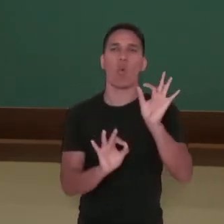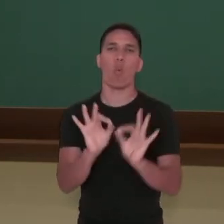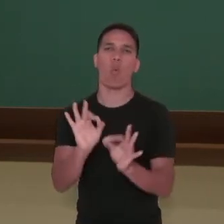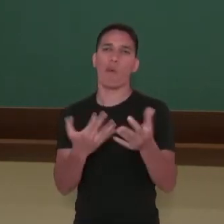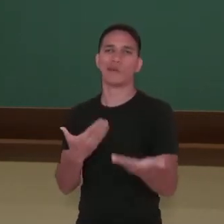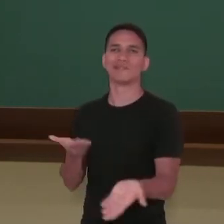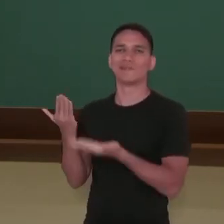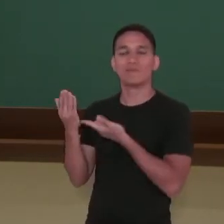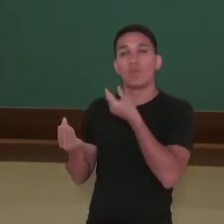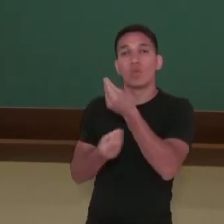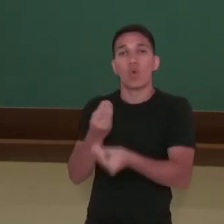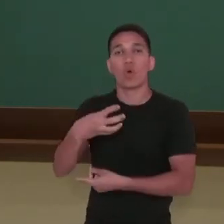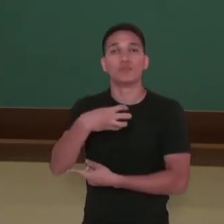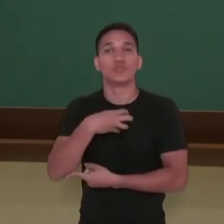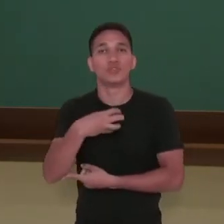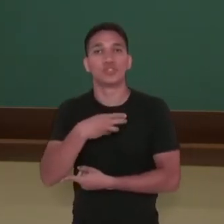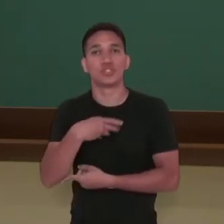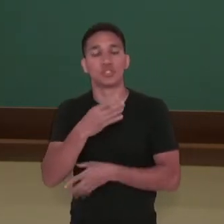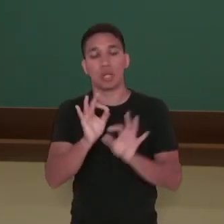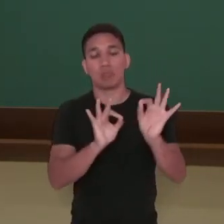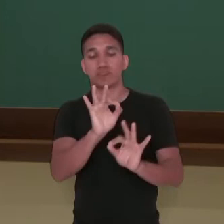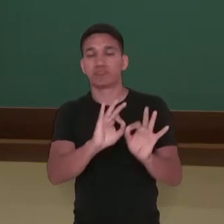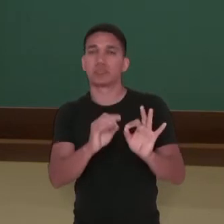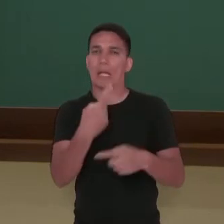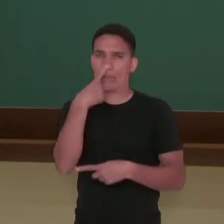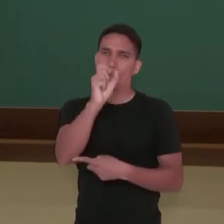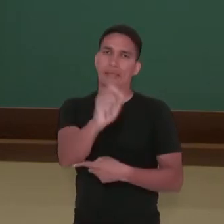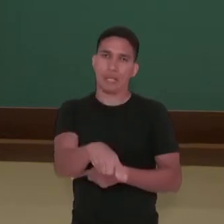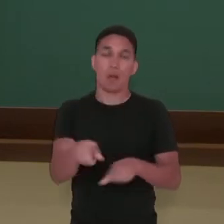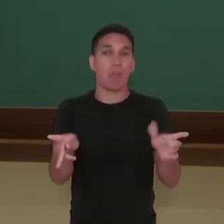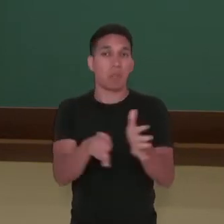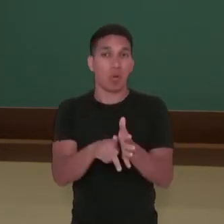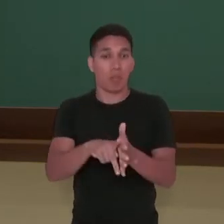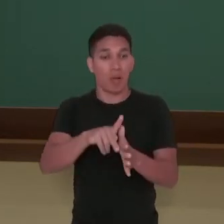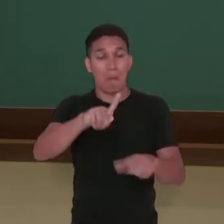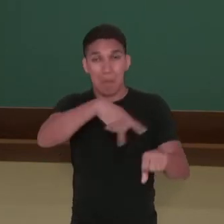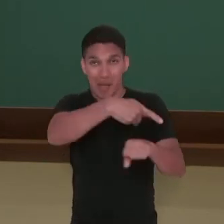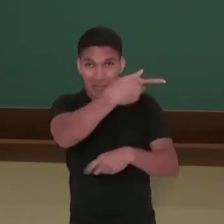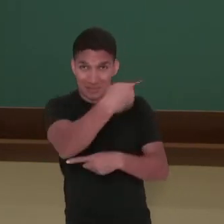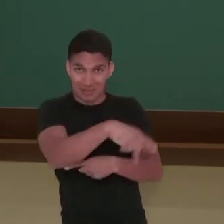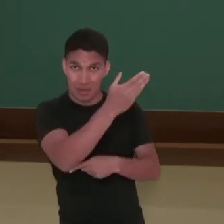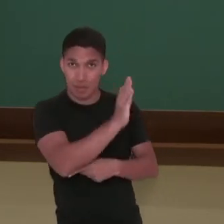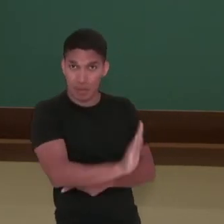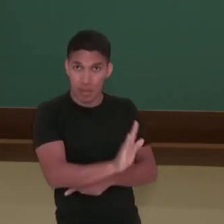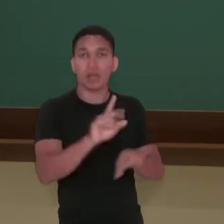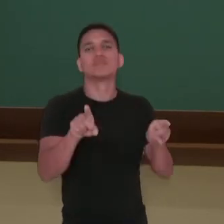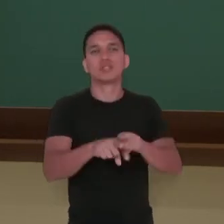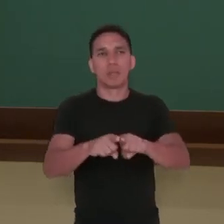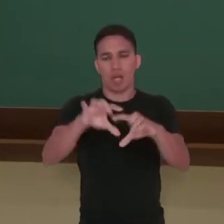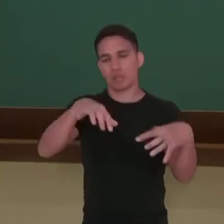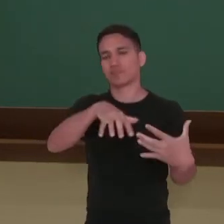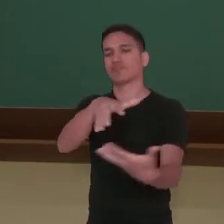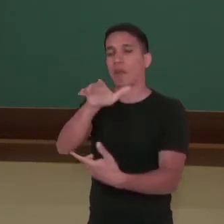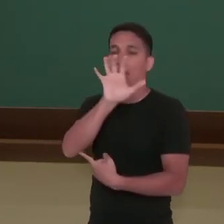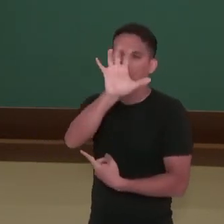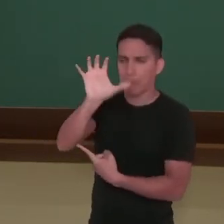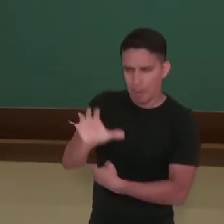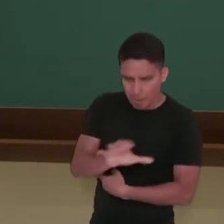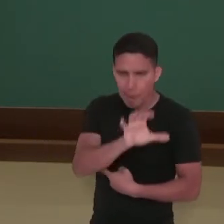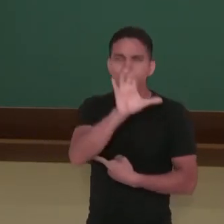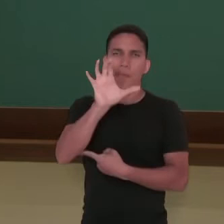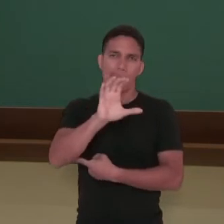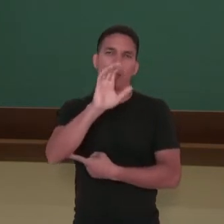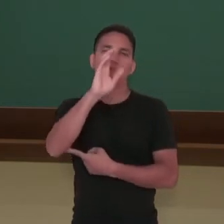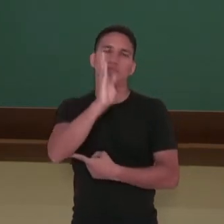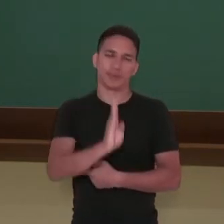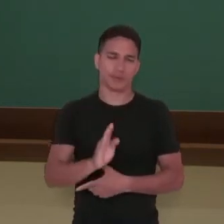organização no destino desse lixo. Isso tanto em termos nacionais, quanto em termos regionais. E,